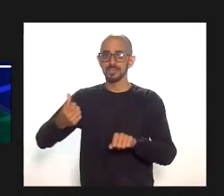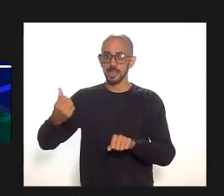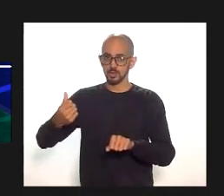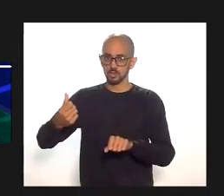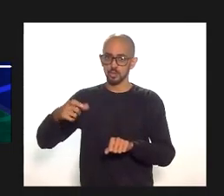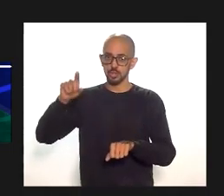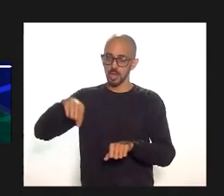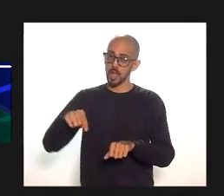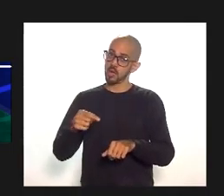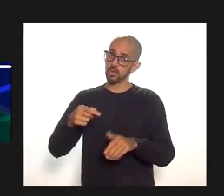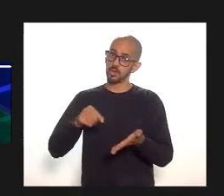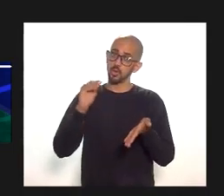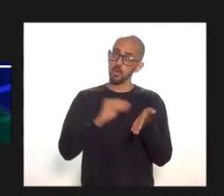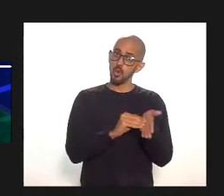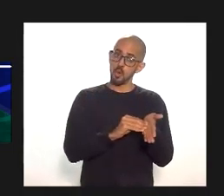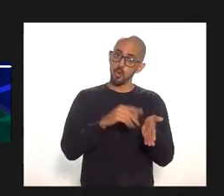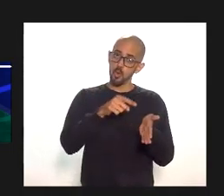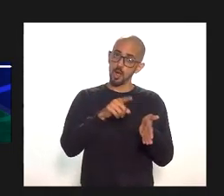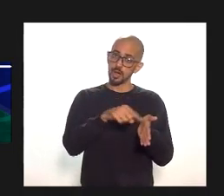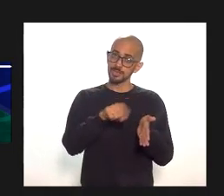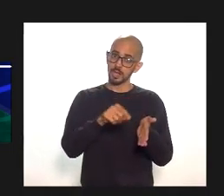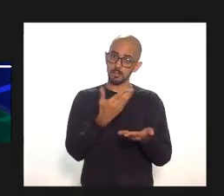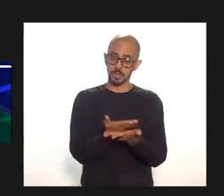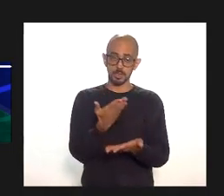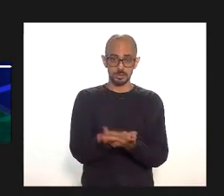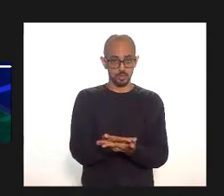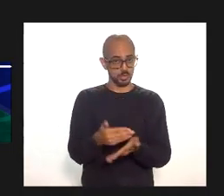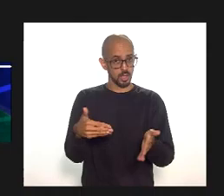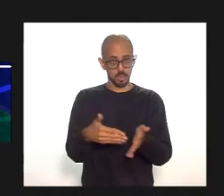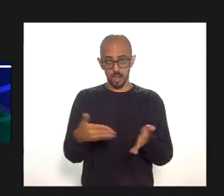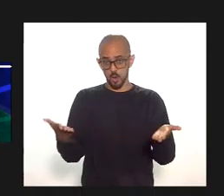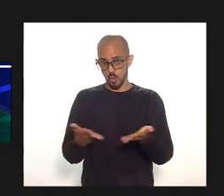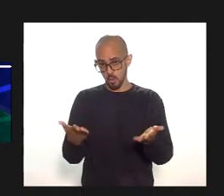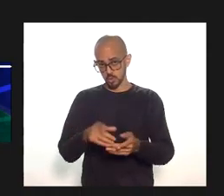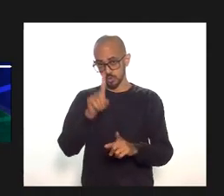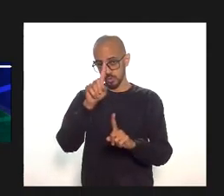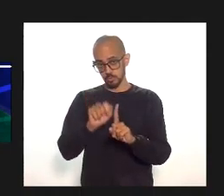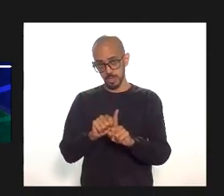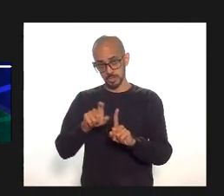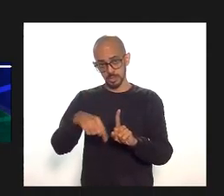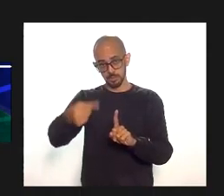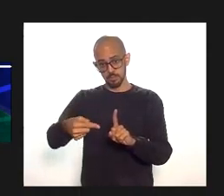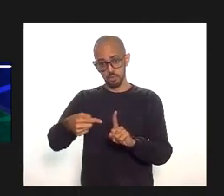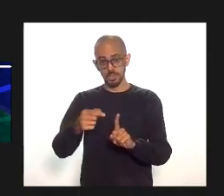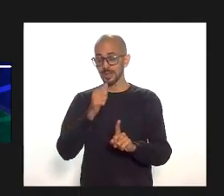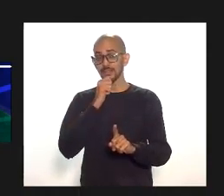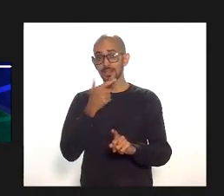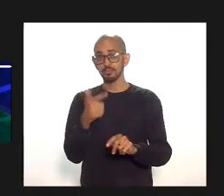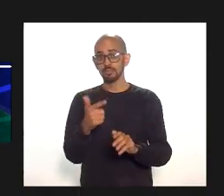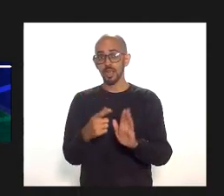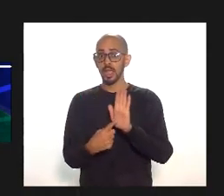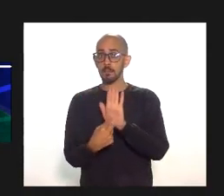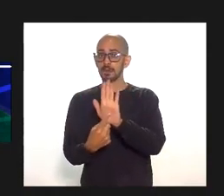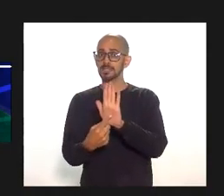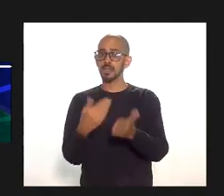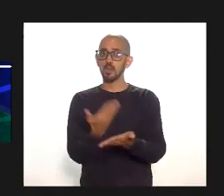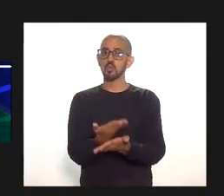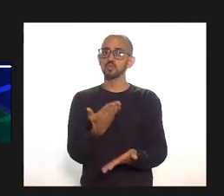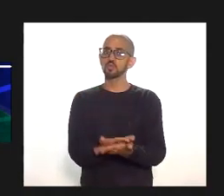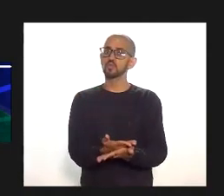afirmava essa interrupção das aulas. E até hoje, mais de um mês depois, ainda não apresentou um estudo técnico que